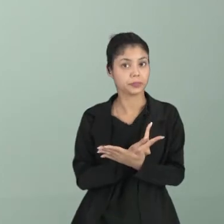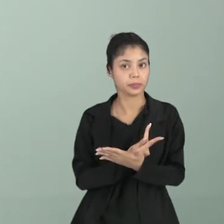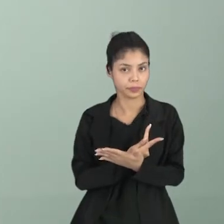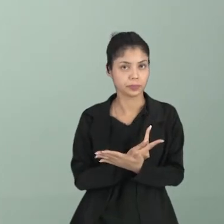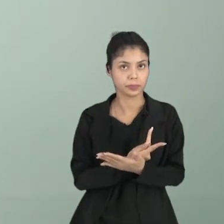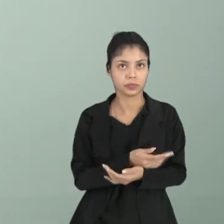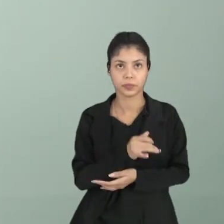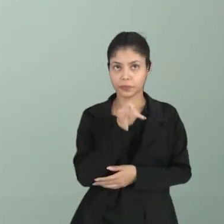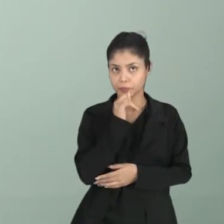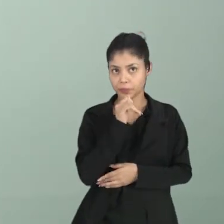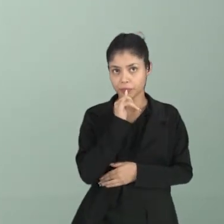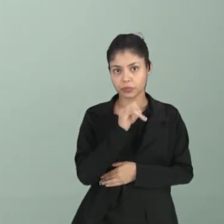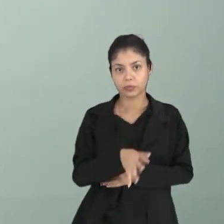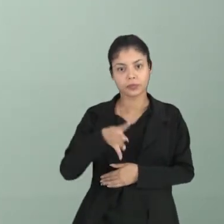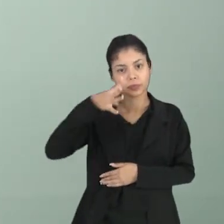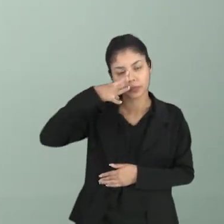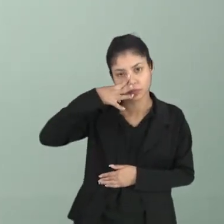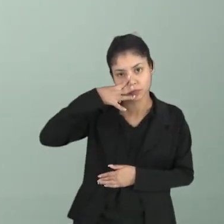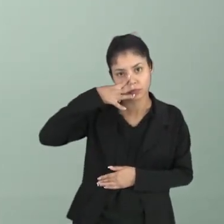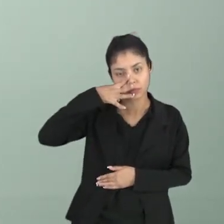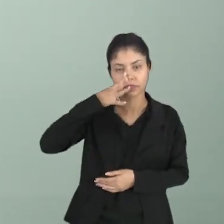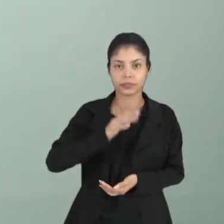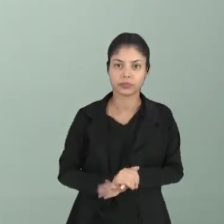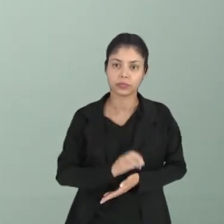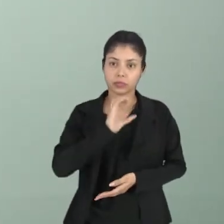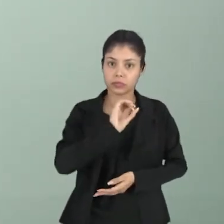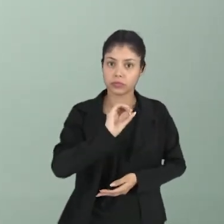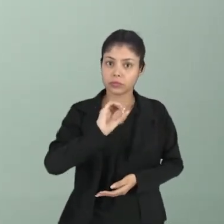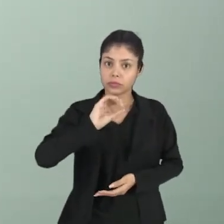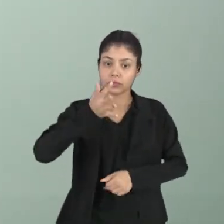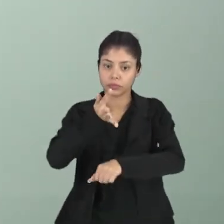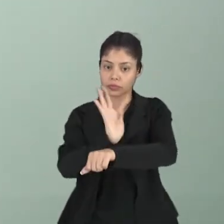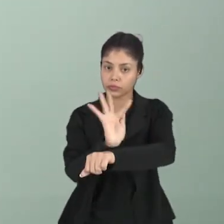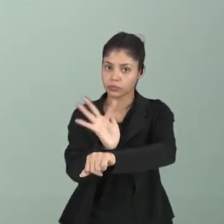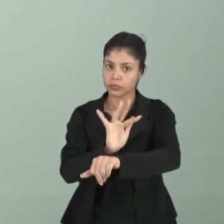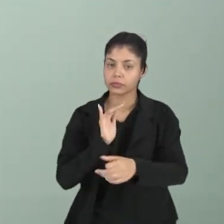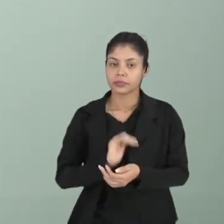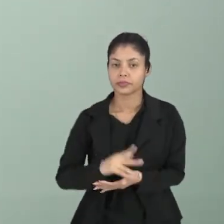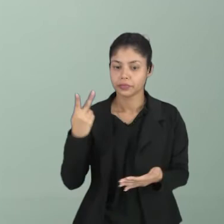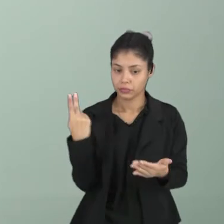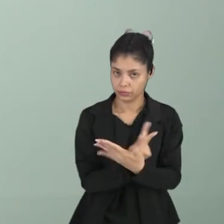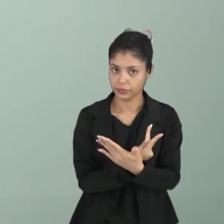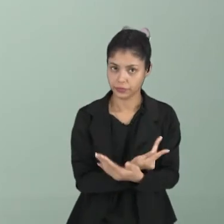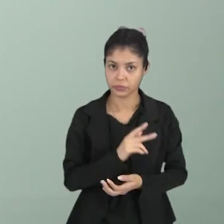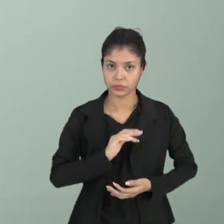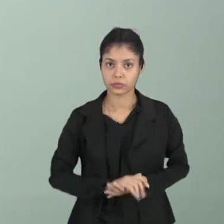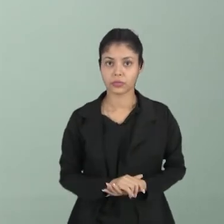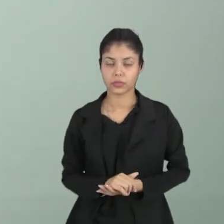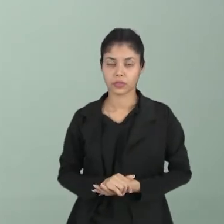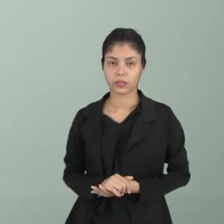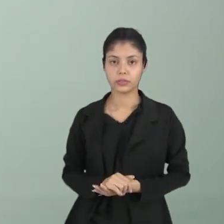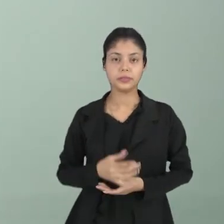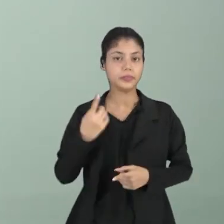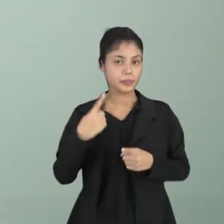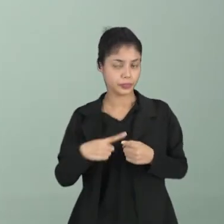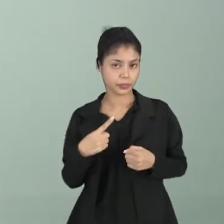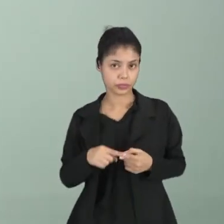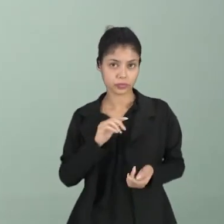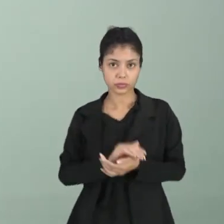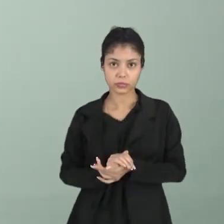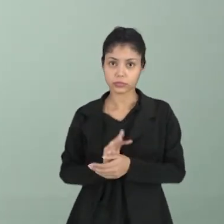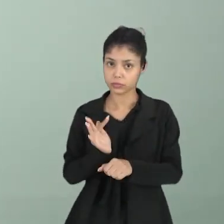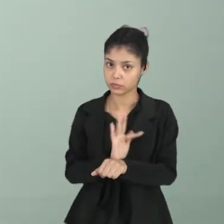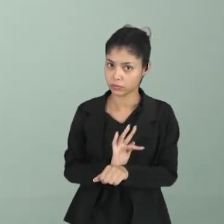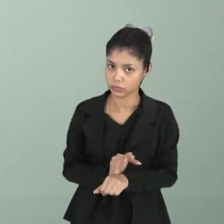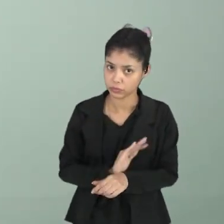regência. Por exemplo, o verbo assistir. Se eu digo assistir o filme, eu tenho aí um erro de regência. Por quê? Porque quem